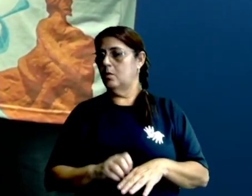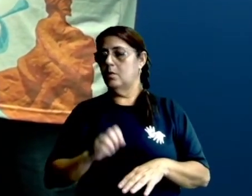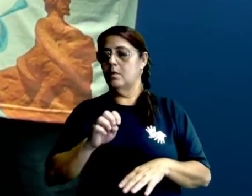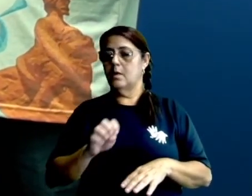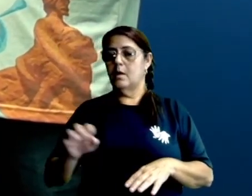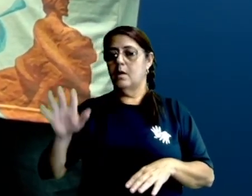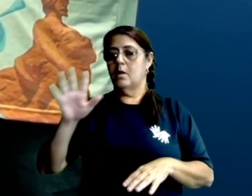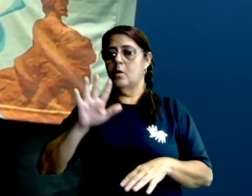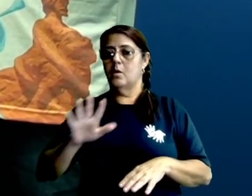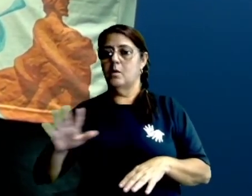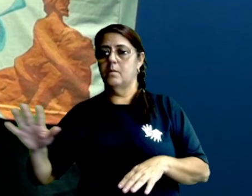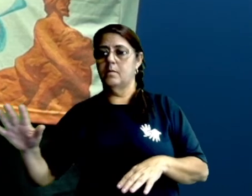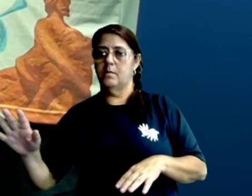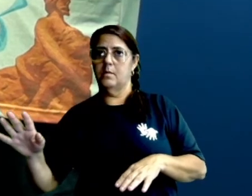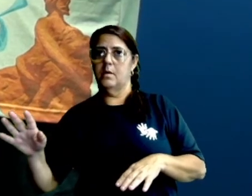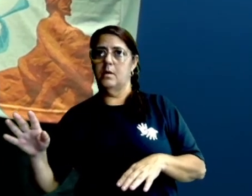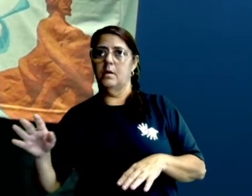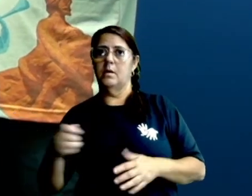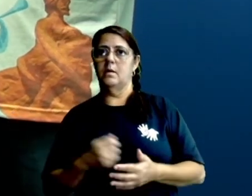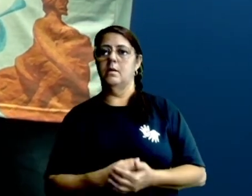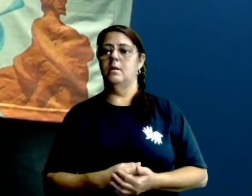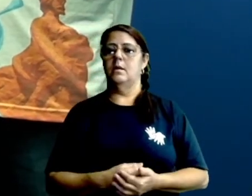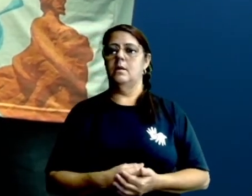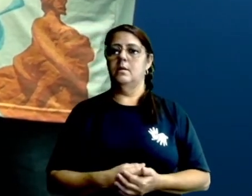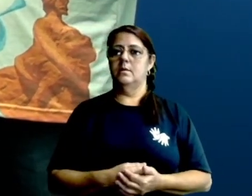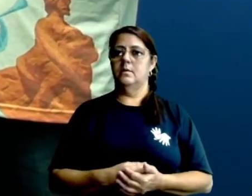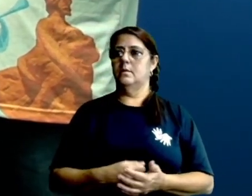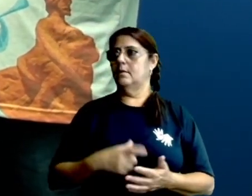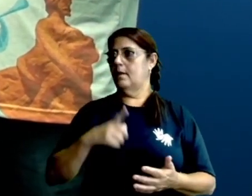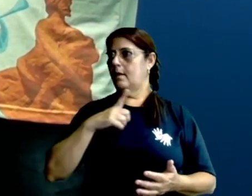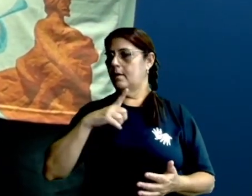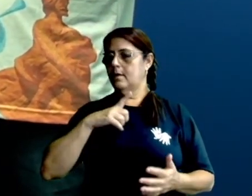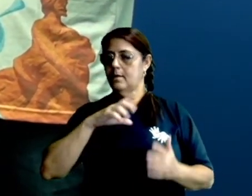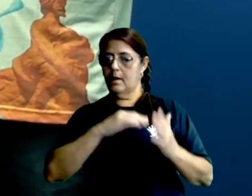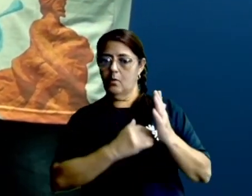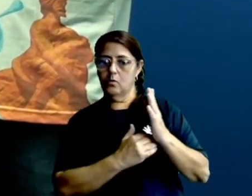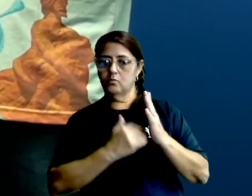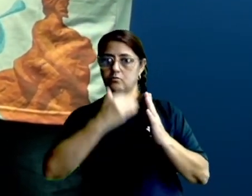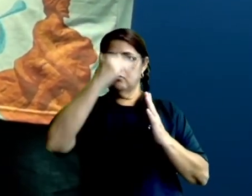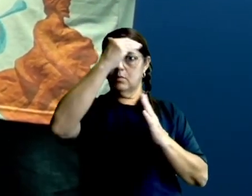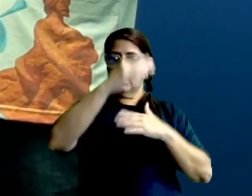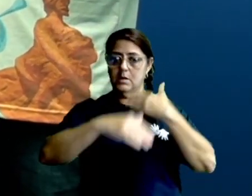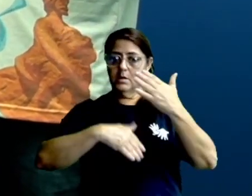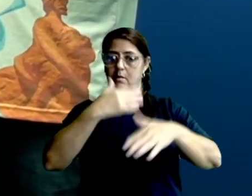União Europeia, mas que ele tem índices muito altos, né, de